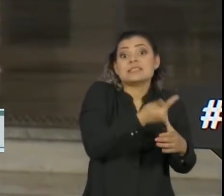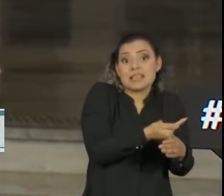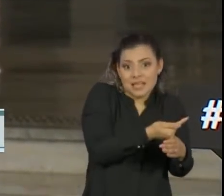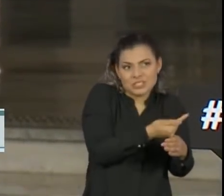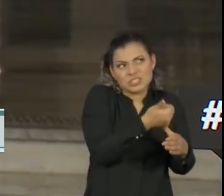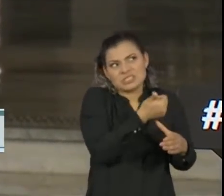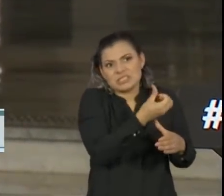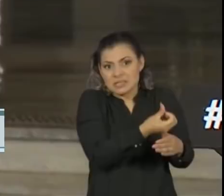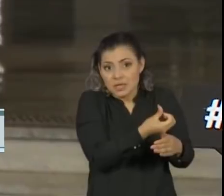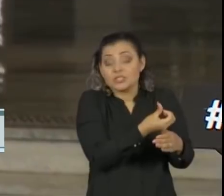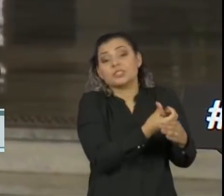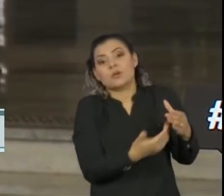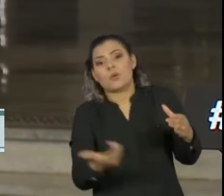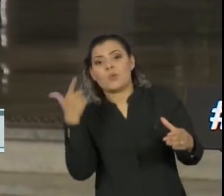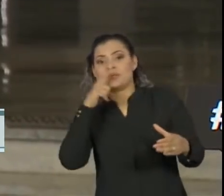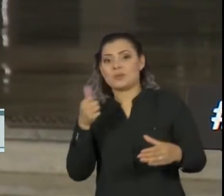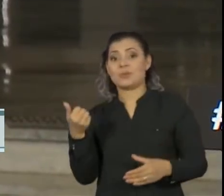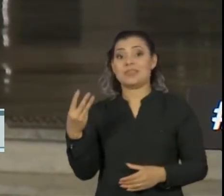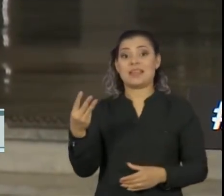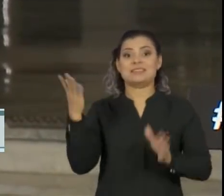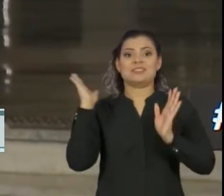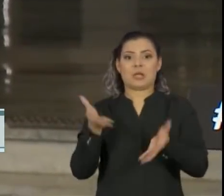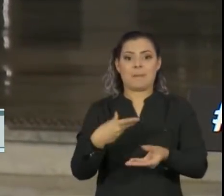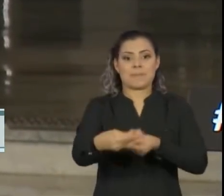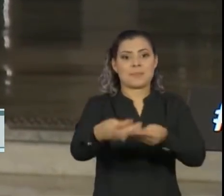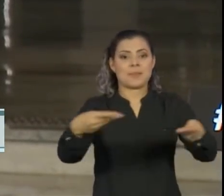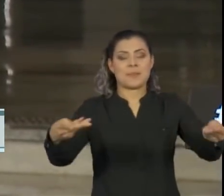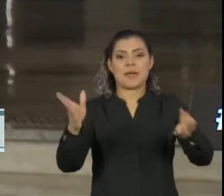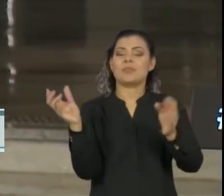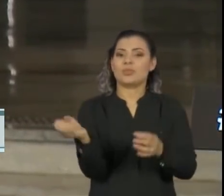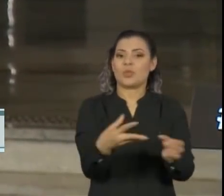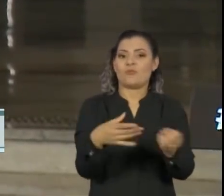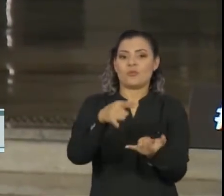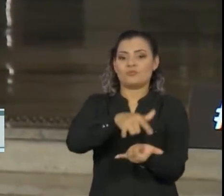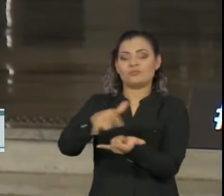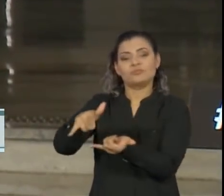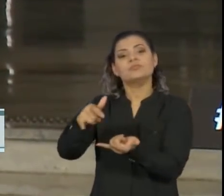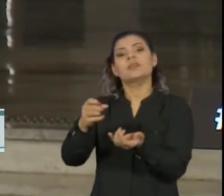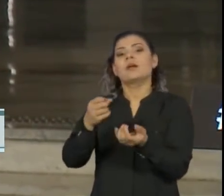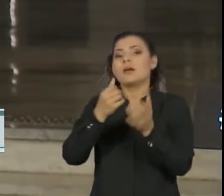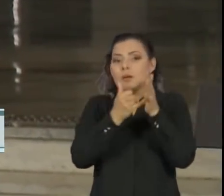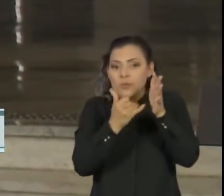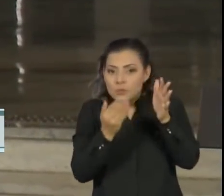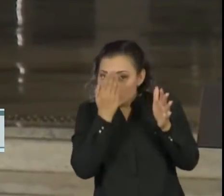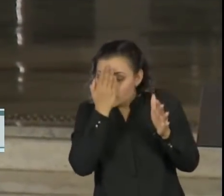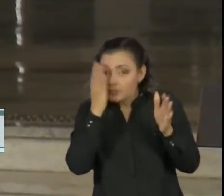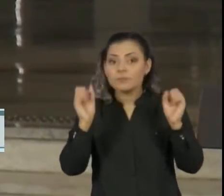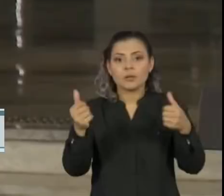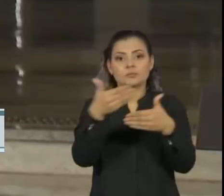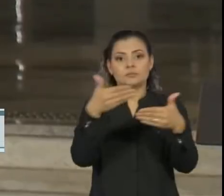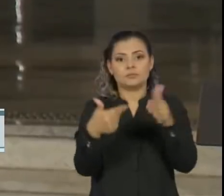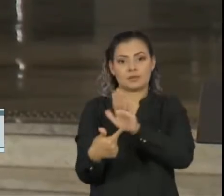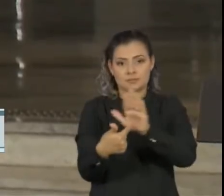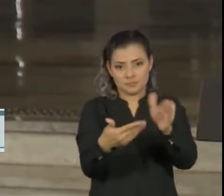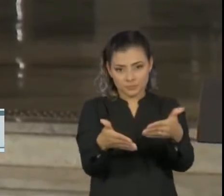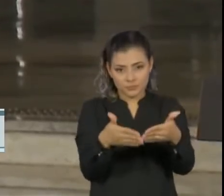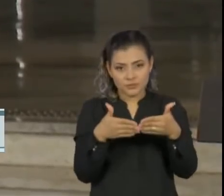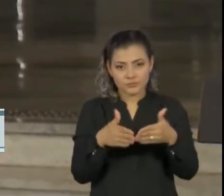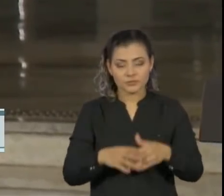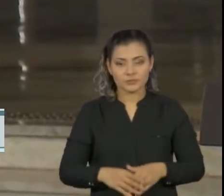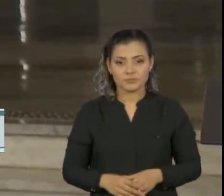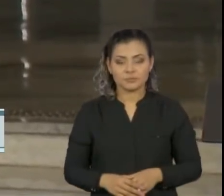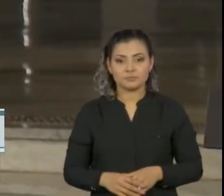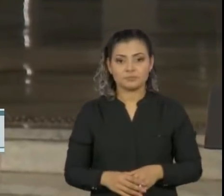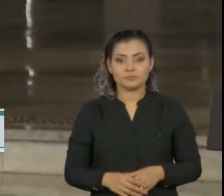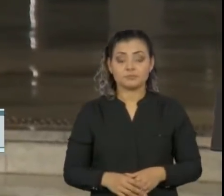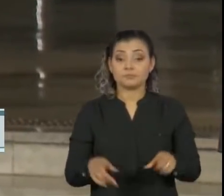todas as regiões do estado abastecidas com novos respiradores. Pode passar esse slide aqui, por favor? Eu